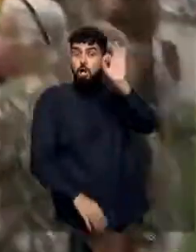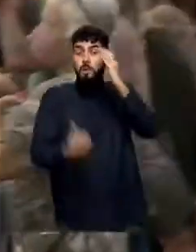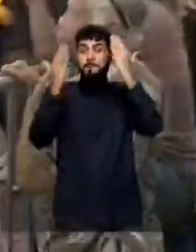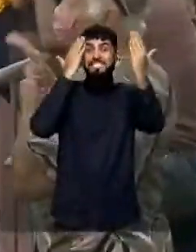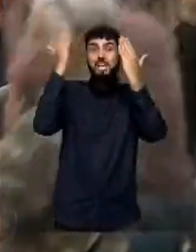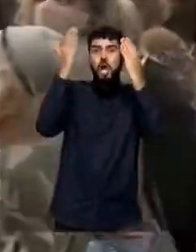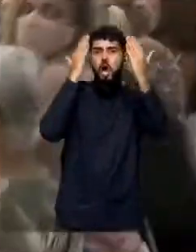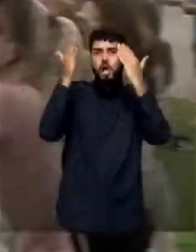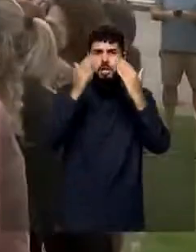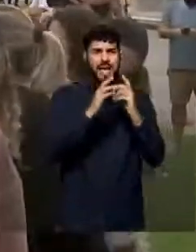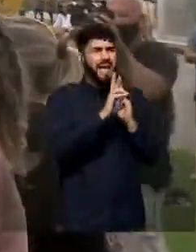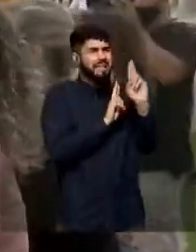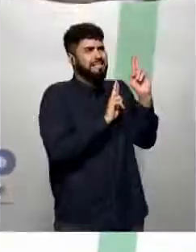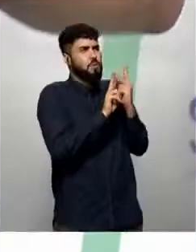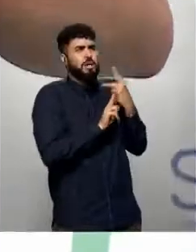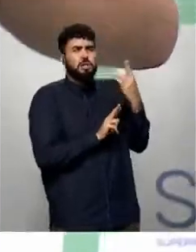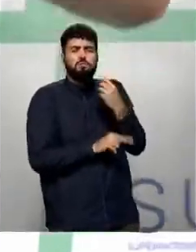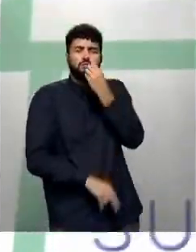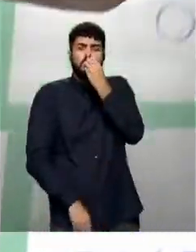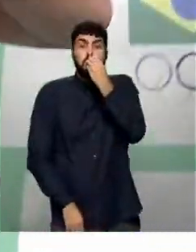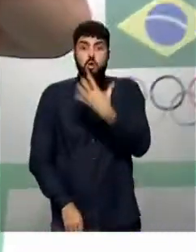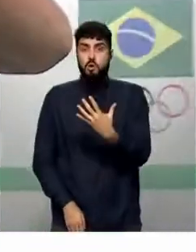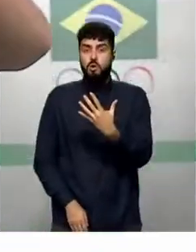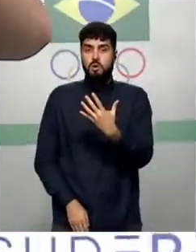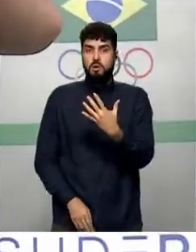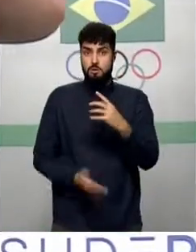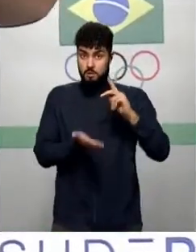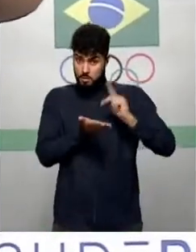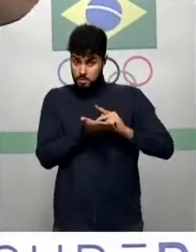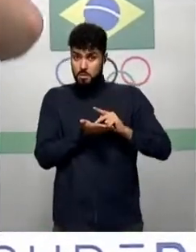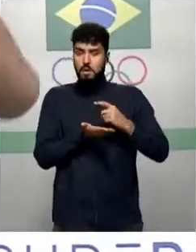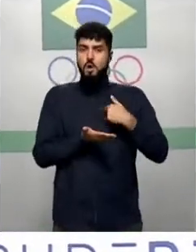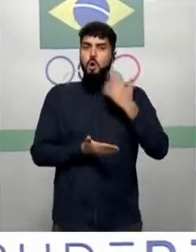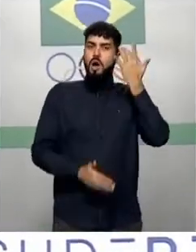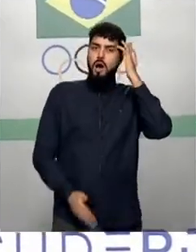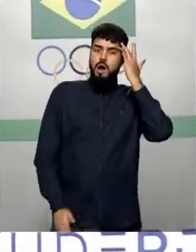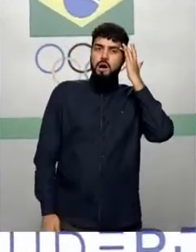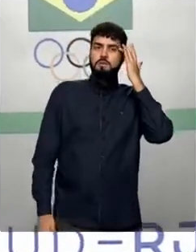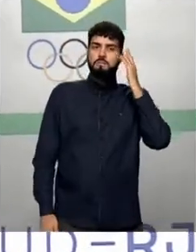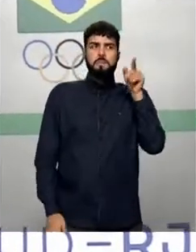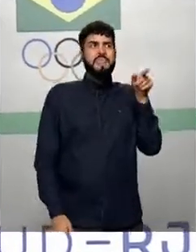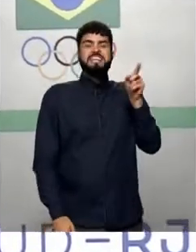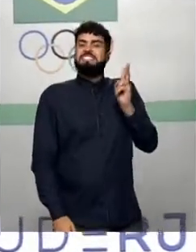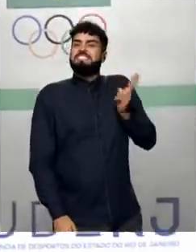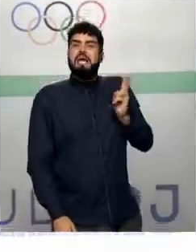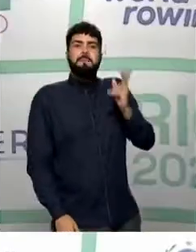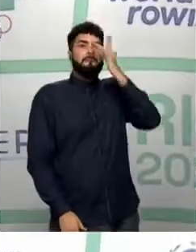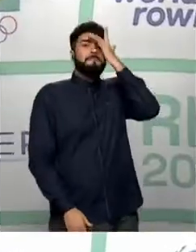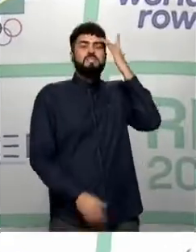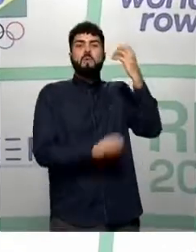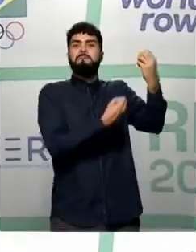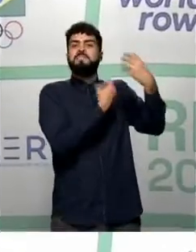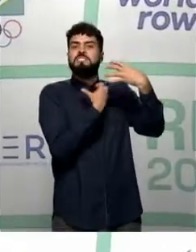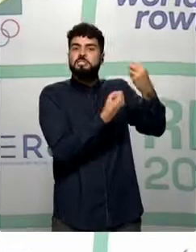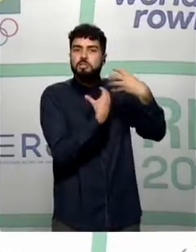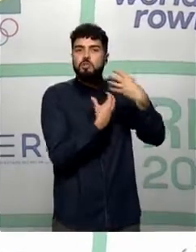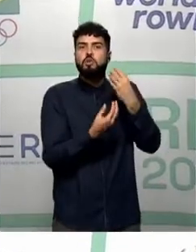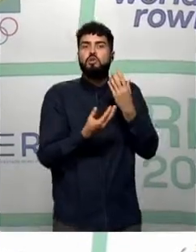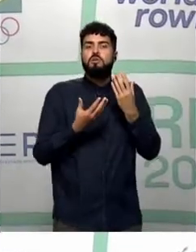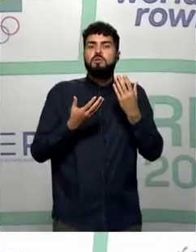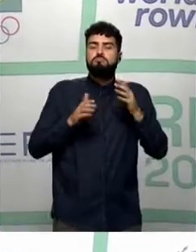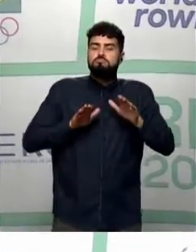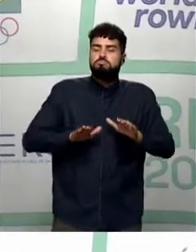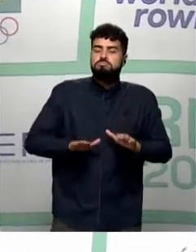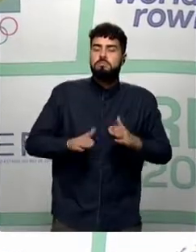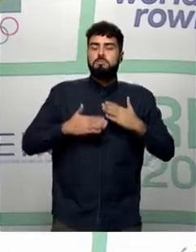psicólogo nossa relação é muito boa então eu acho que ele sentiu uma pessoa que me é muito